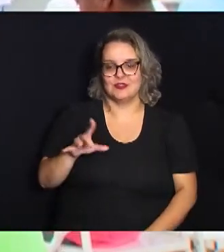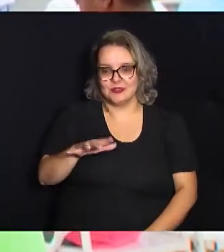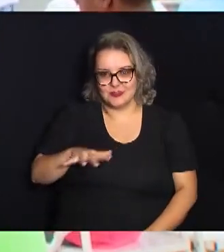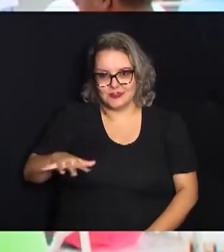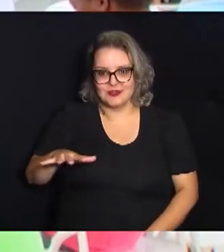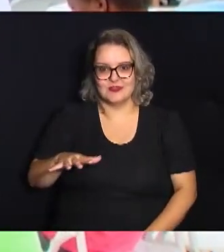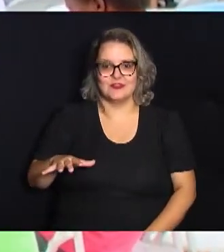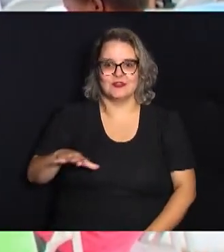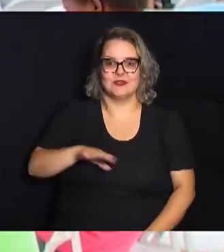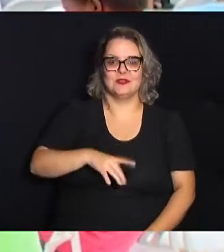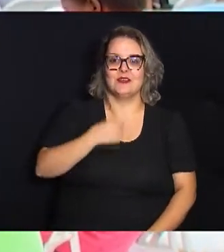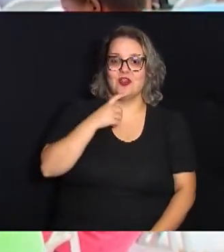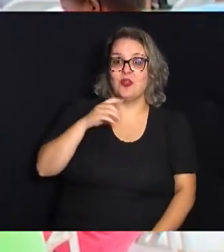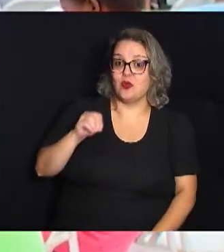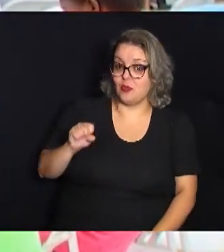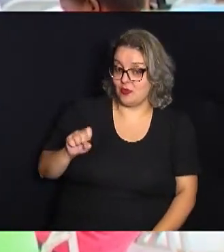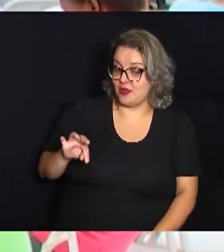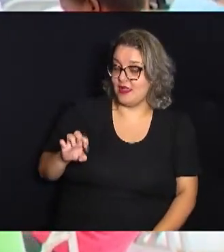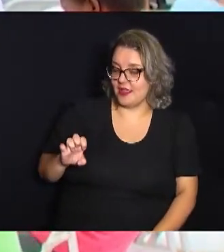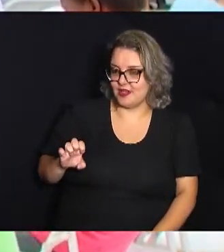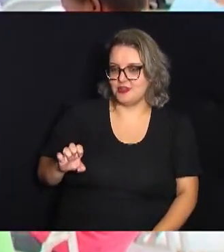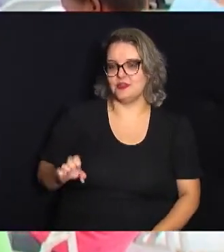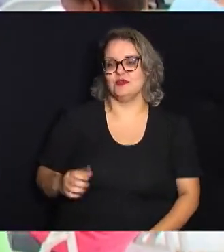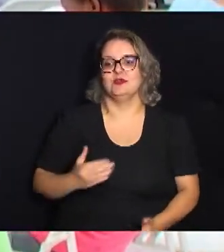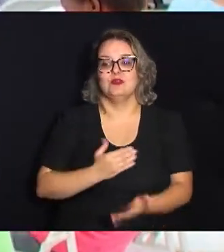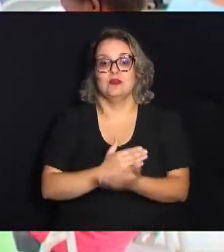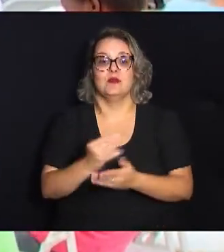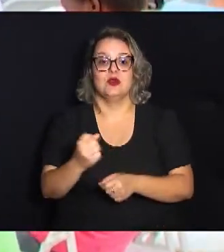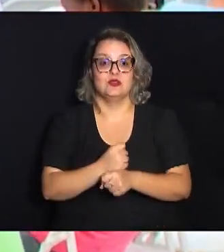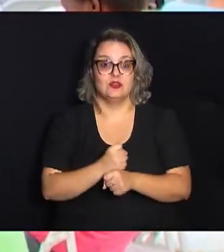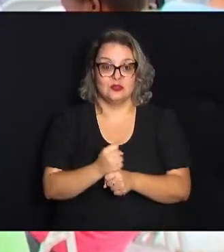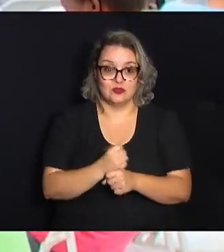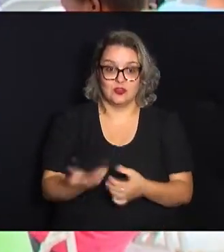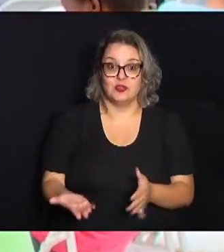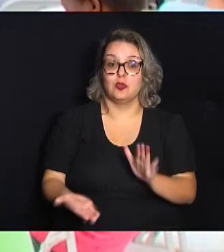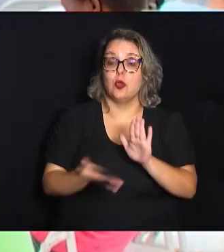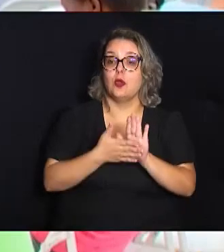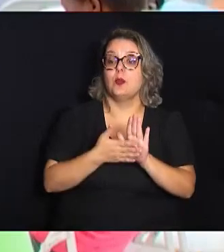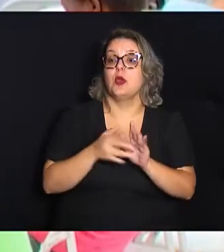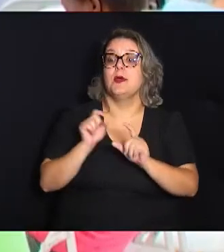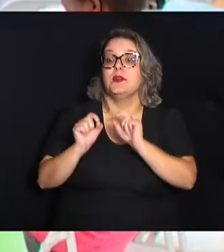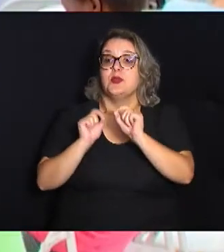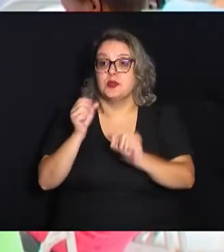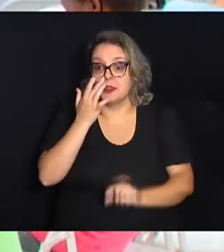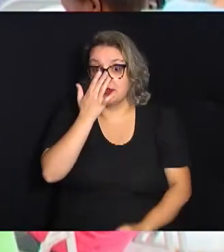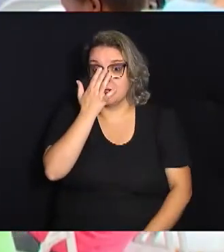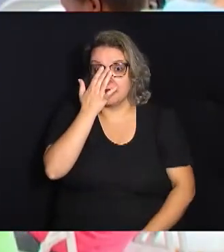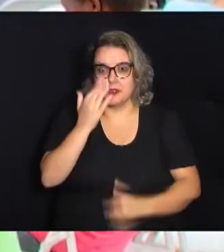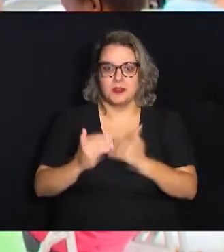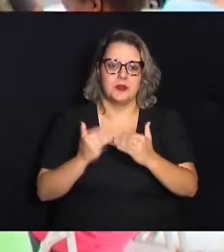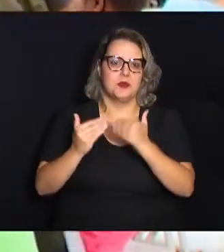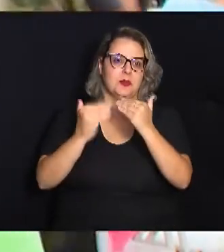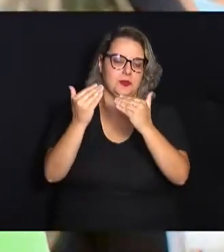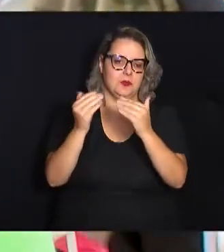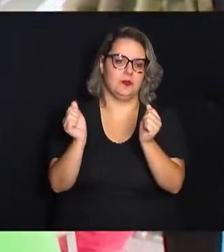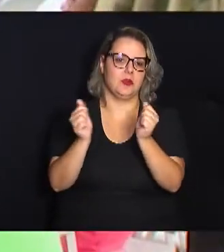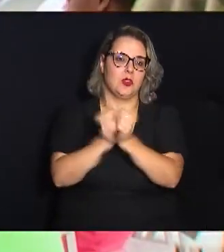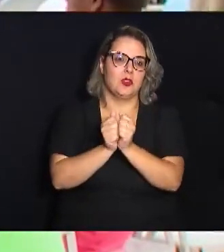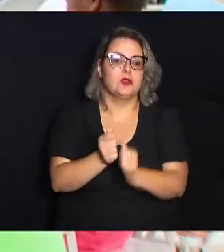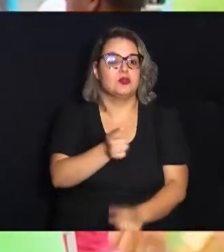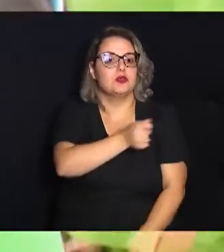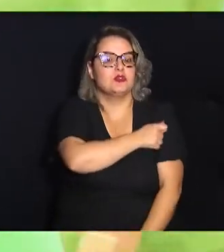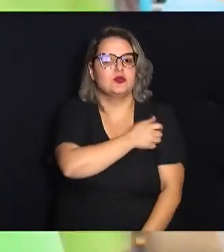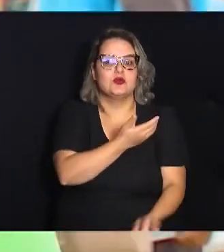de Campinas Oeste no início do ano letivo, com a proposta de construir com os nossos estudantes